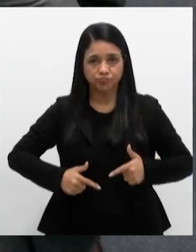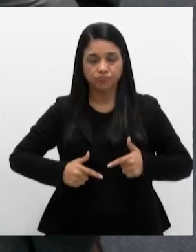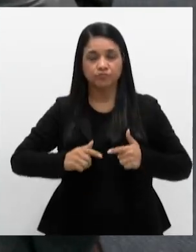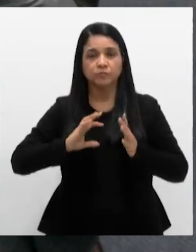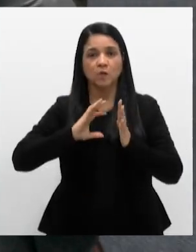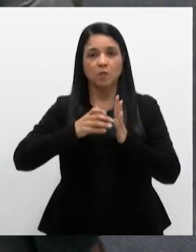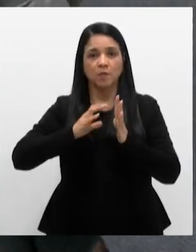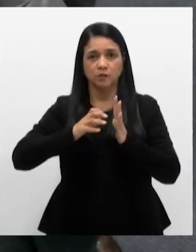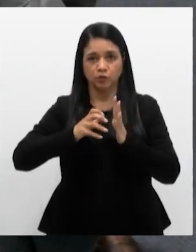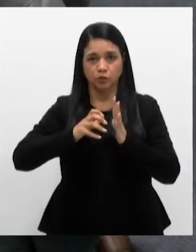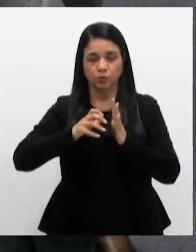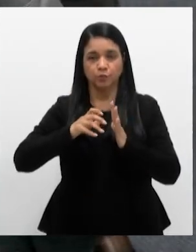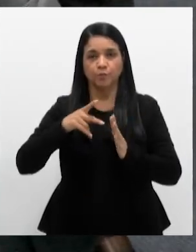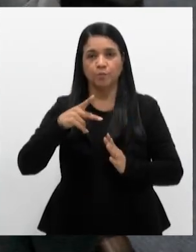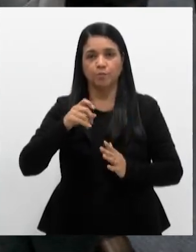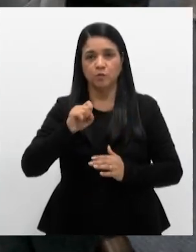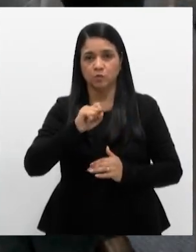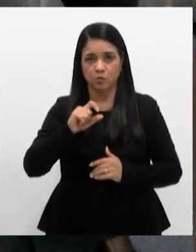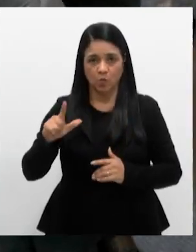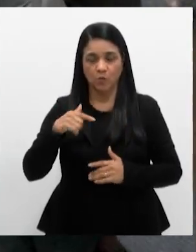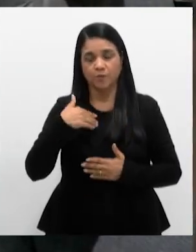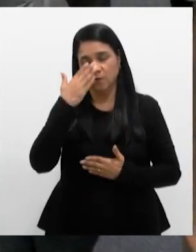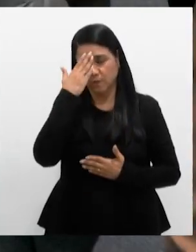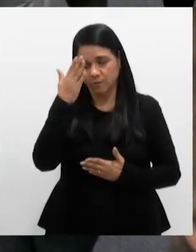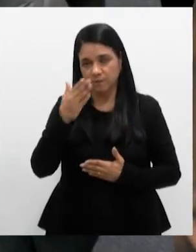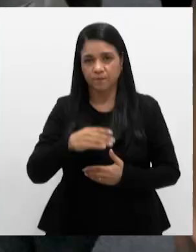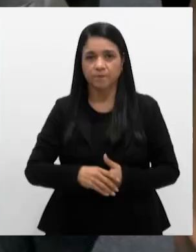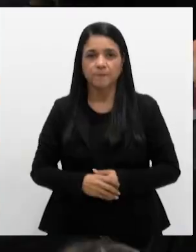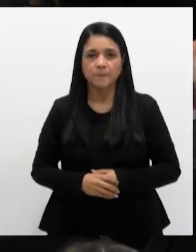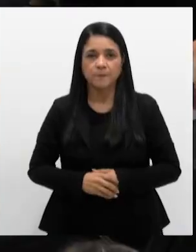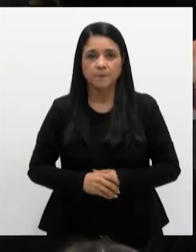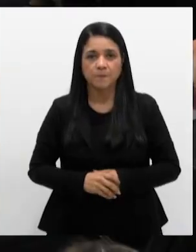partido político no projeto anterior. Muito obrigado.